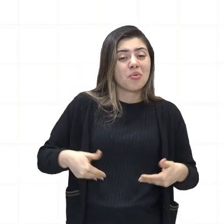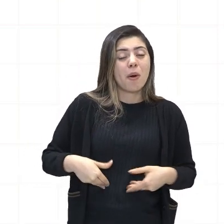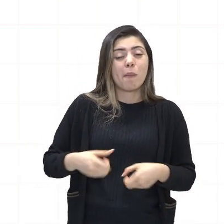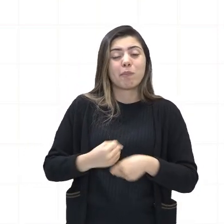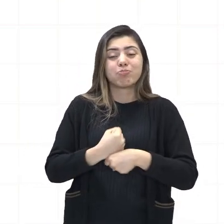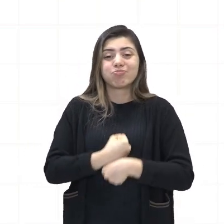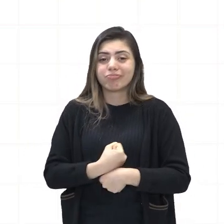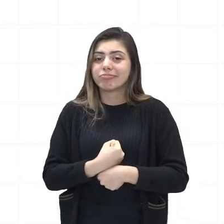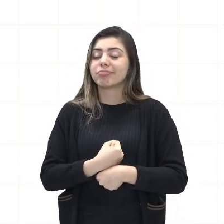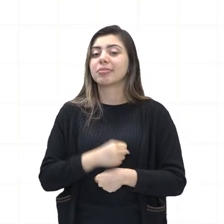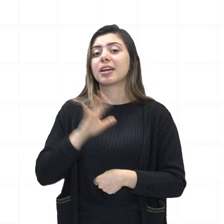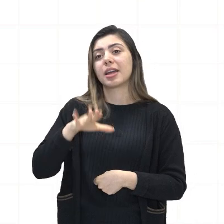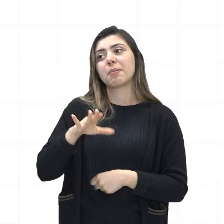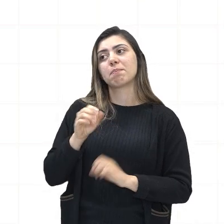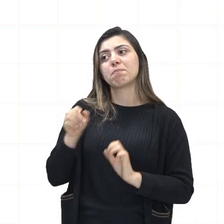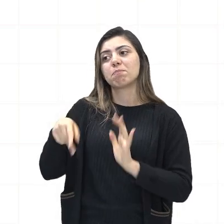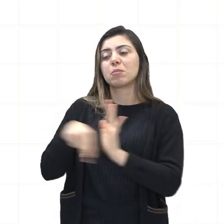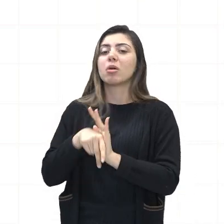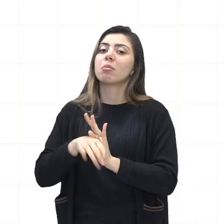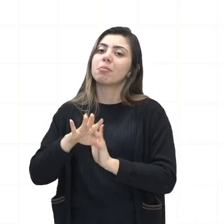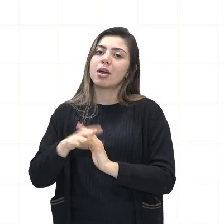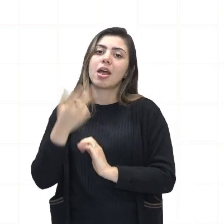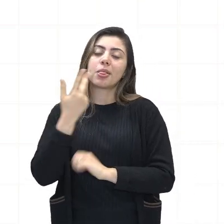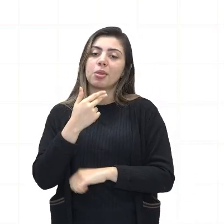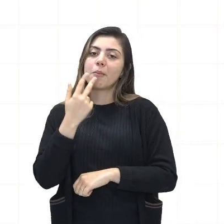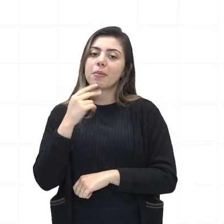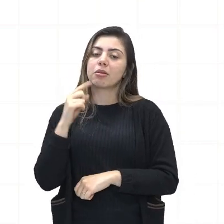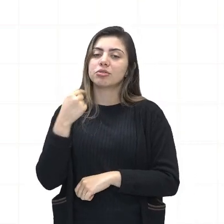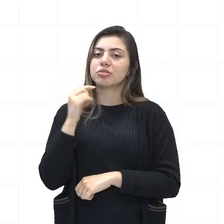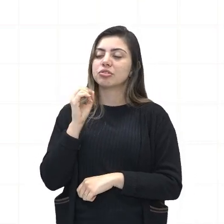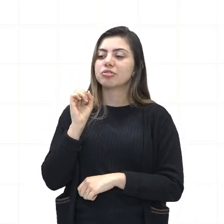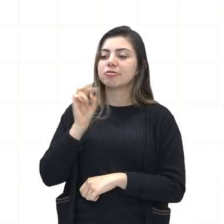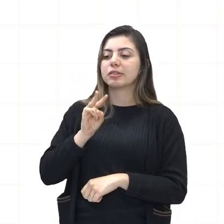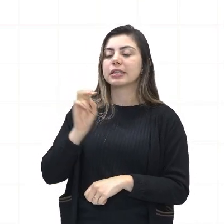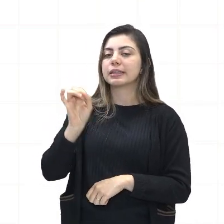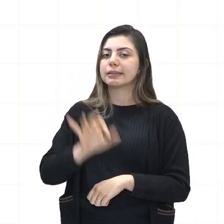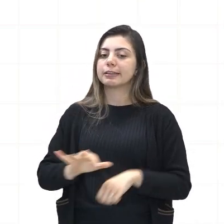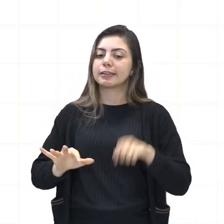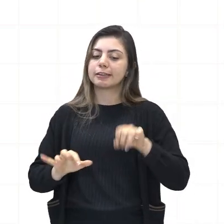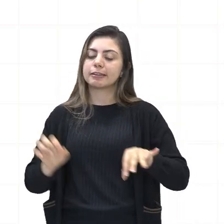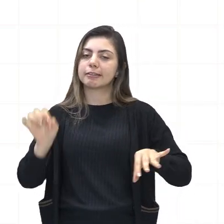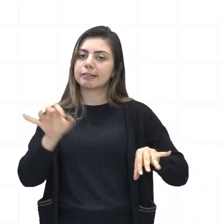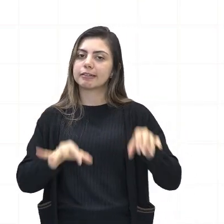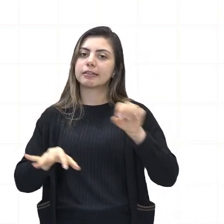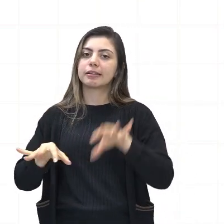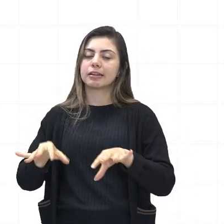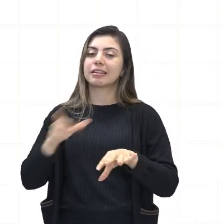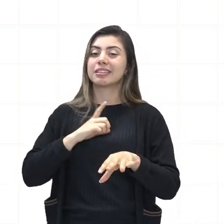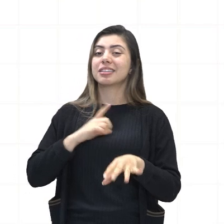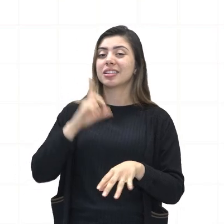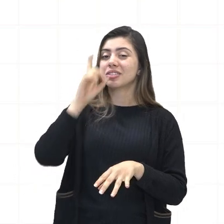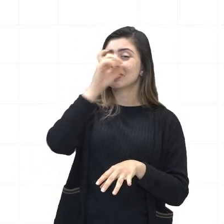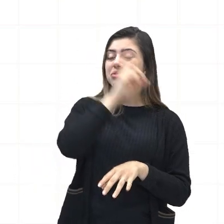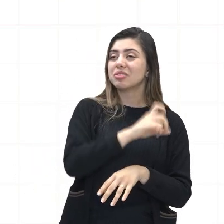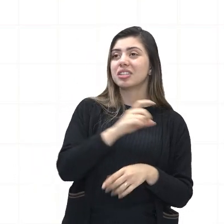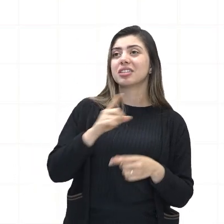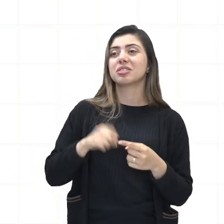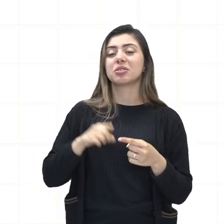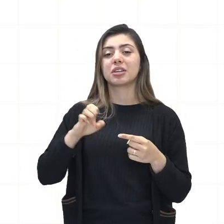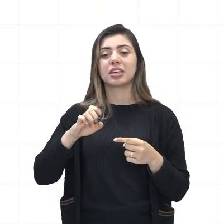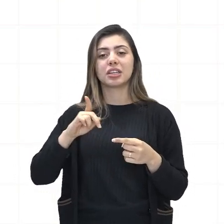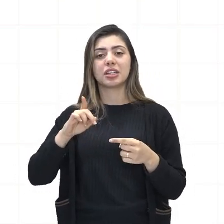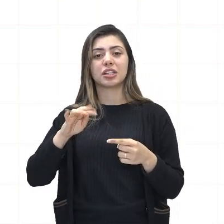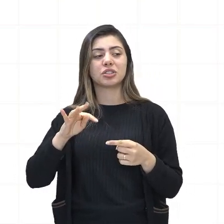dessa região, mas também é muito comum a gente ver áreas como essa aí passando por bastante dificuldades, na Etiópia,